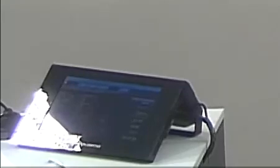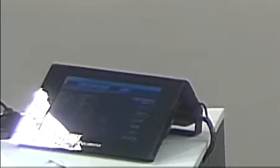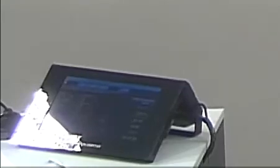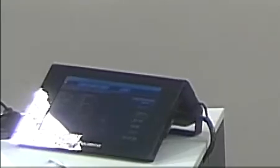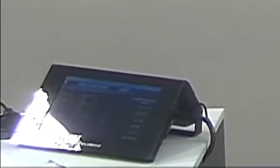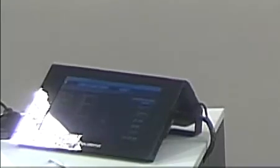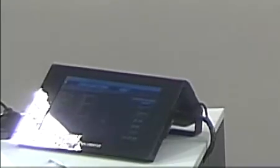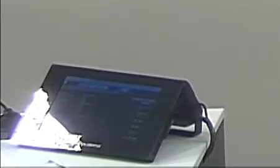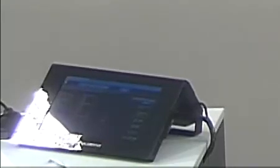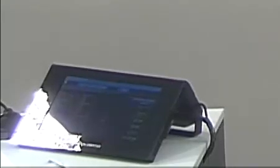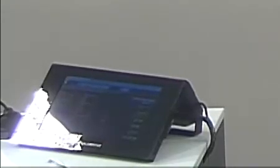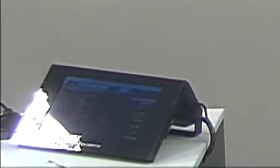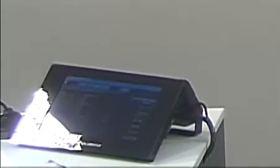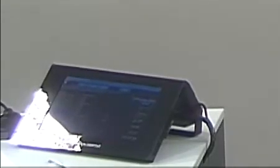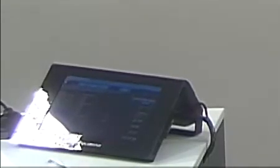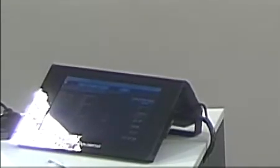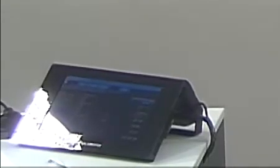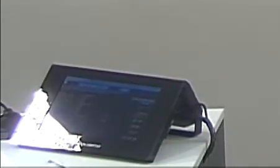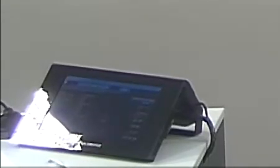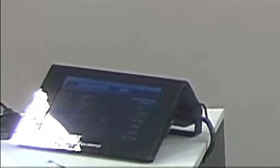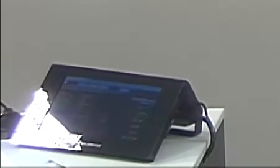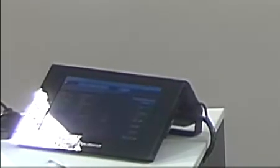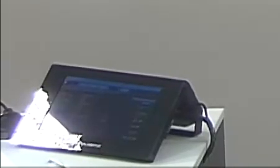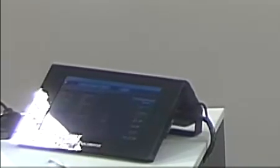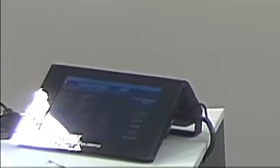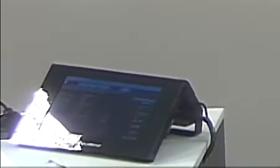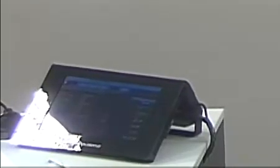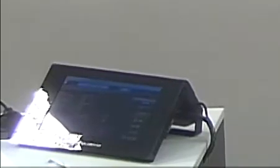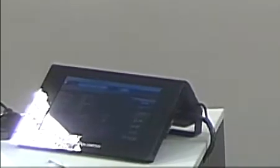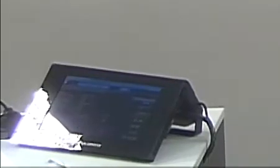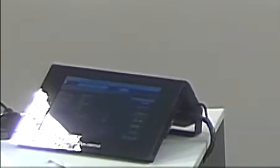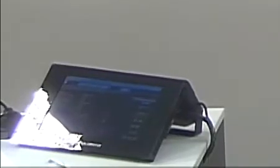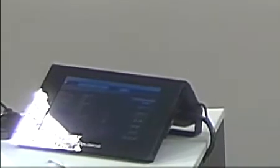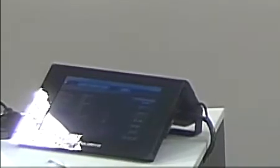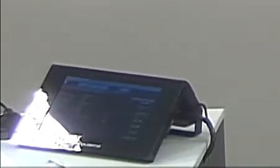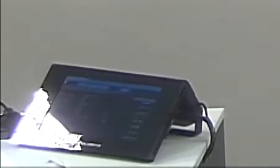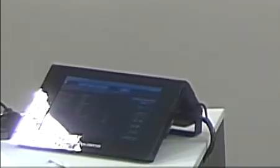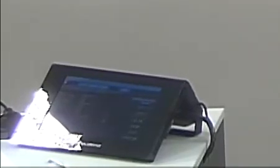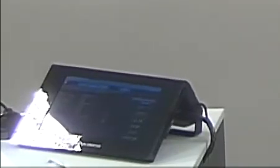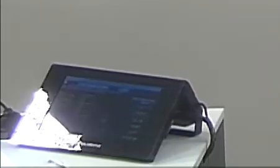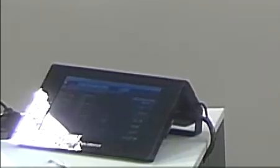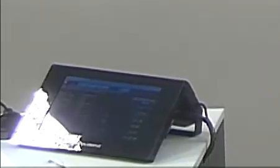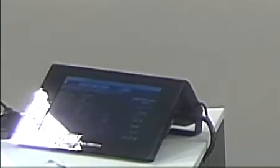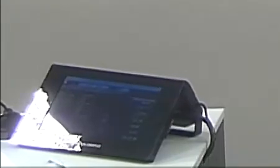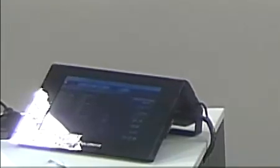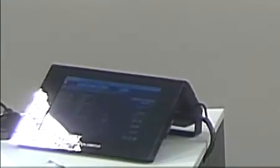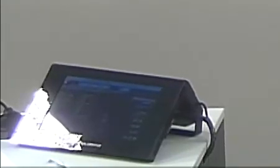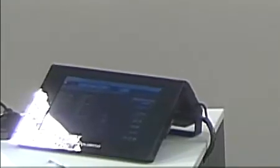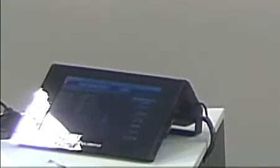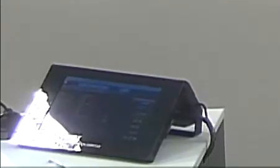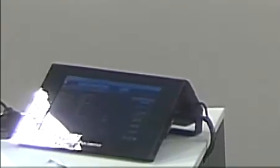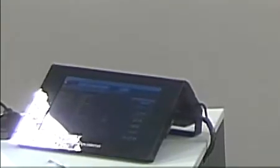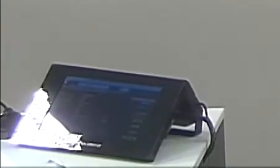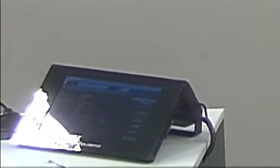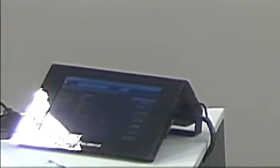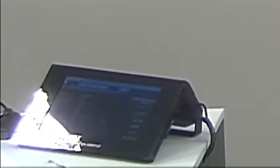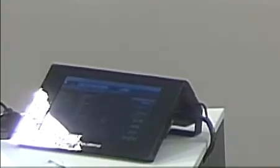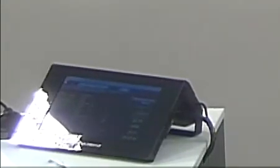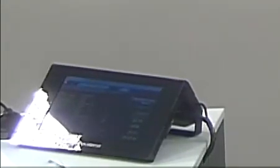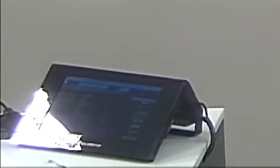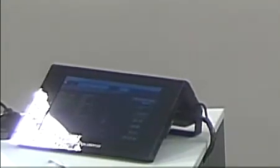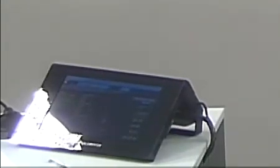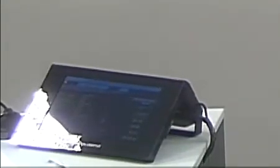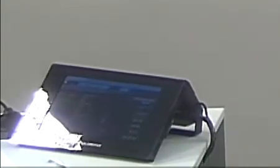do terreno no Distrito Industrial 4 à empresa Alfa Madeira